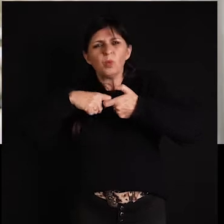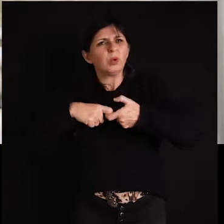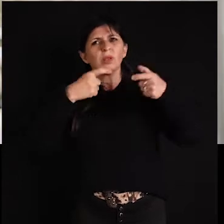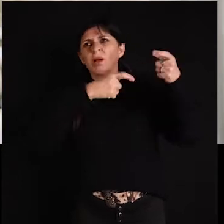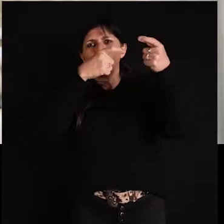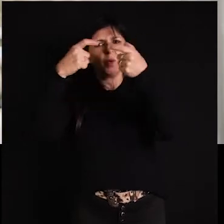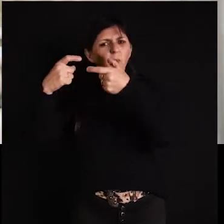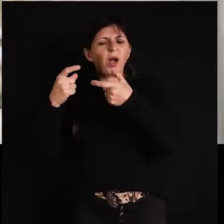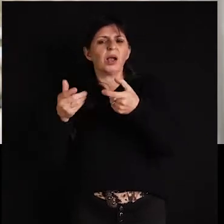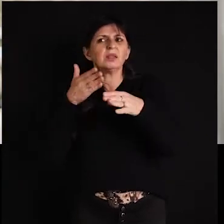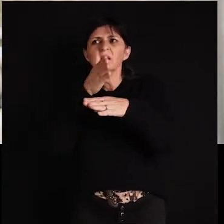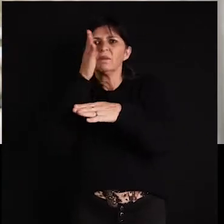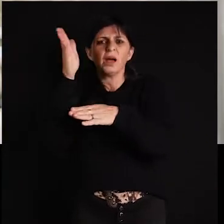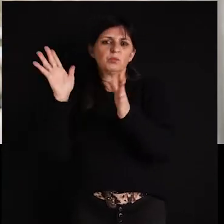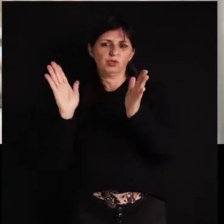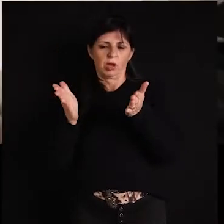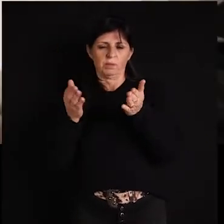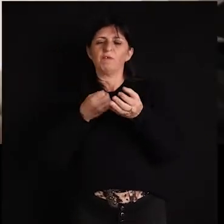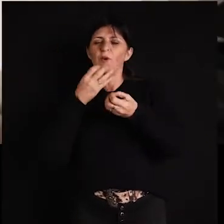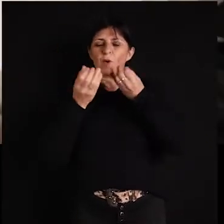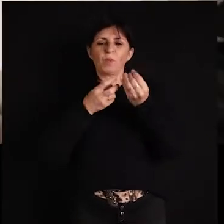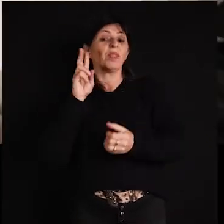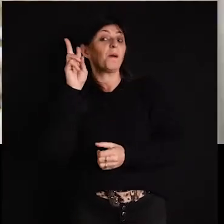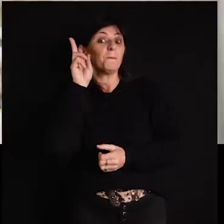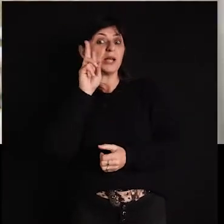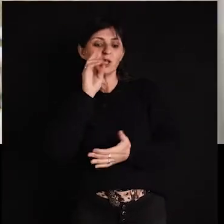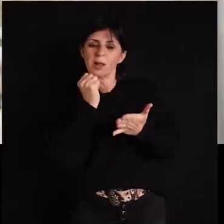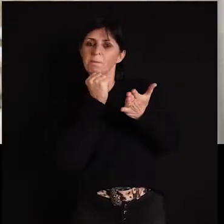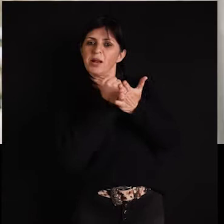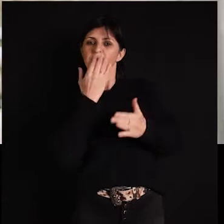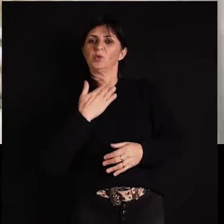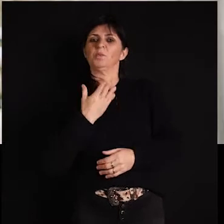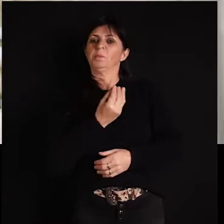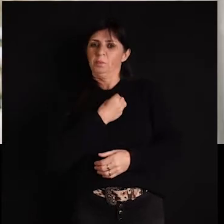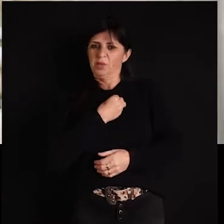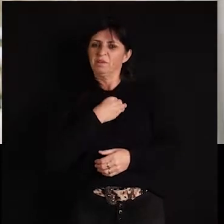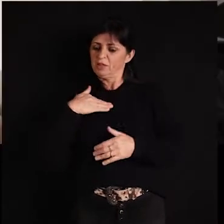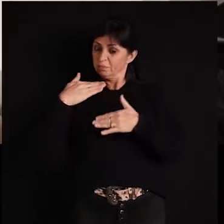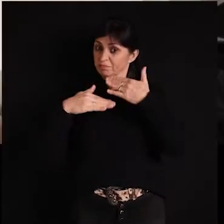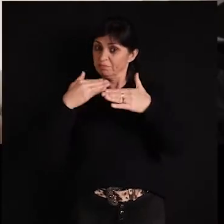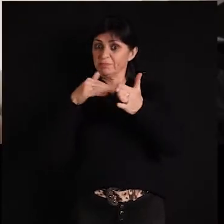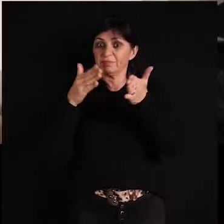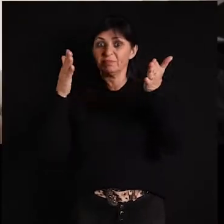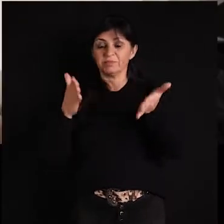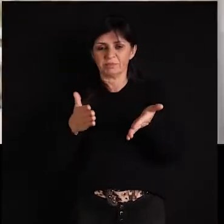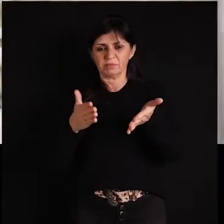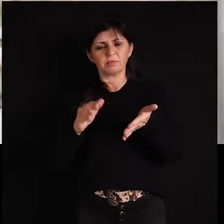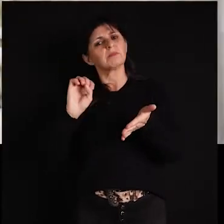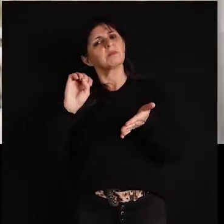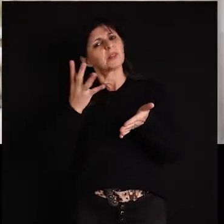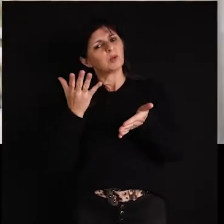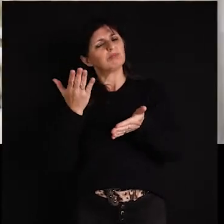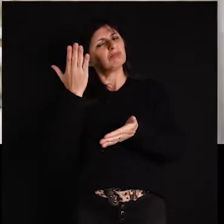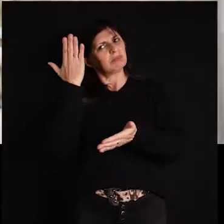eu queria contar uma coisa, assim, que é uma história até um pouco que marcou para mim mesmo nessa trajetória. Foi o fato que,